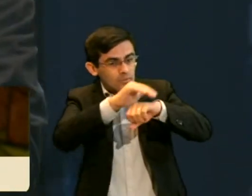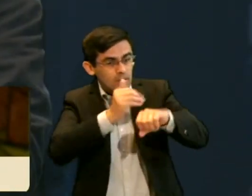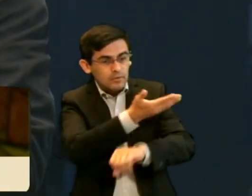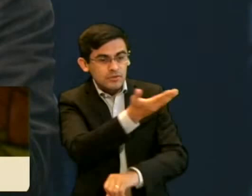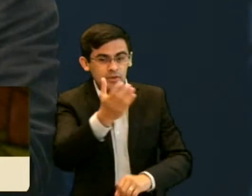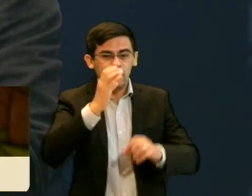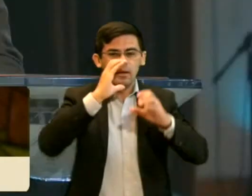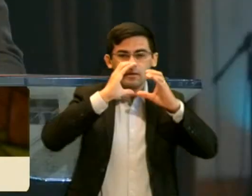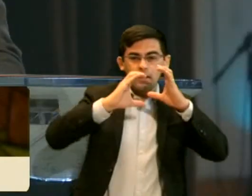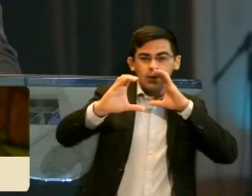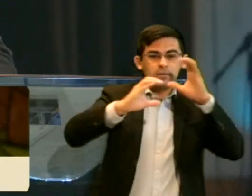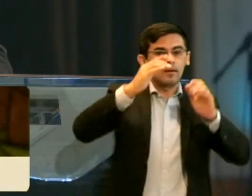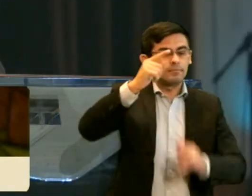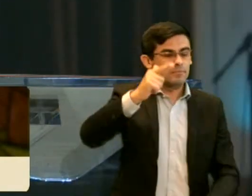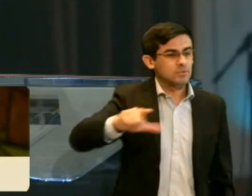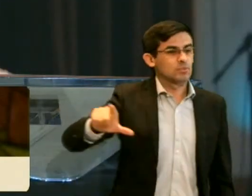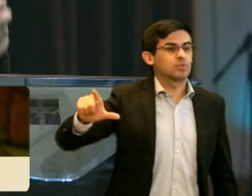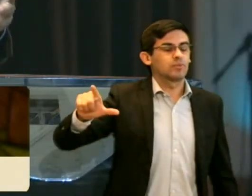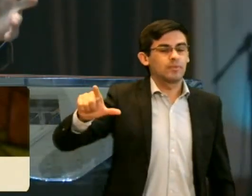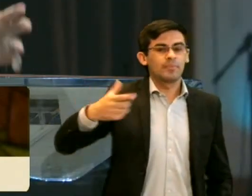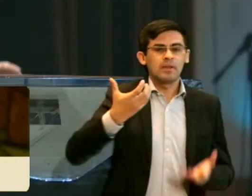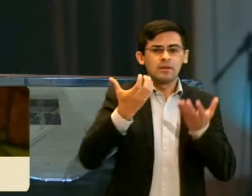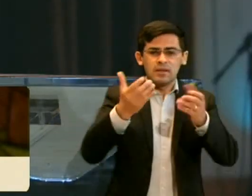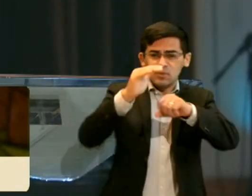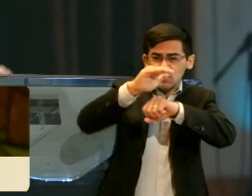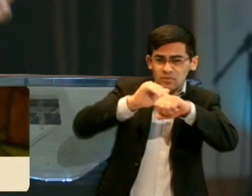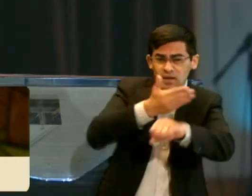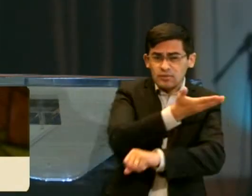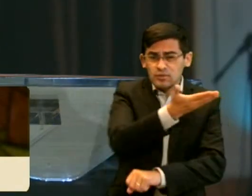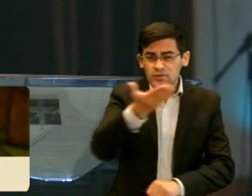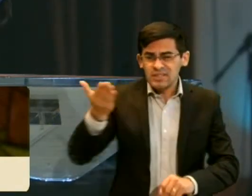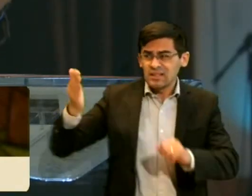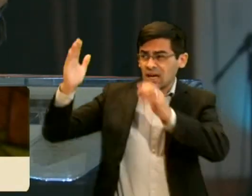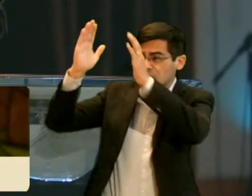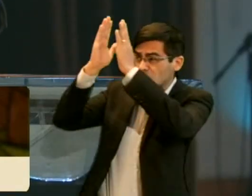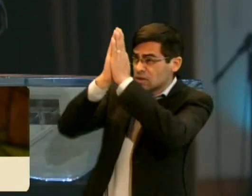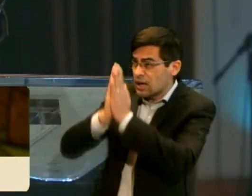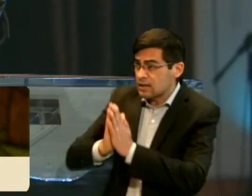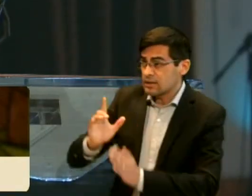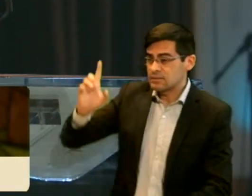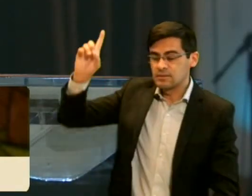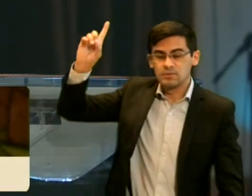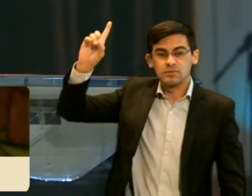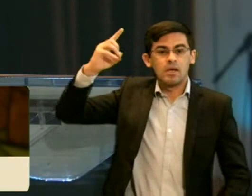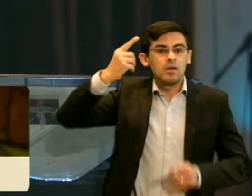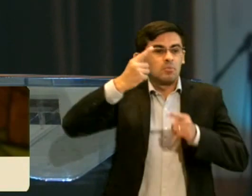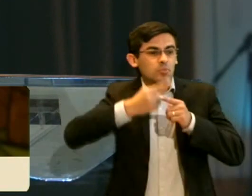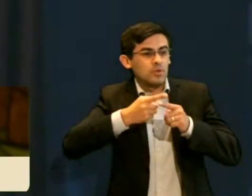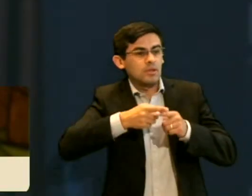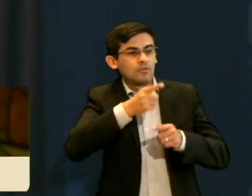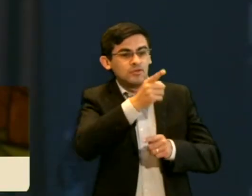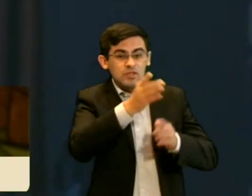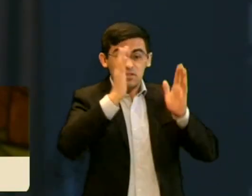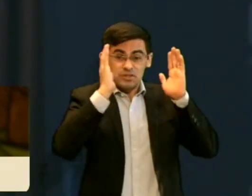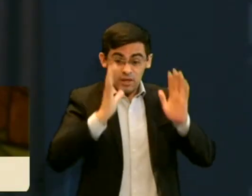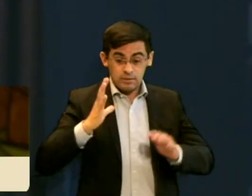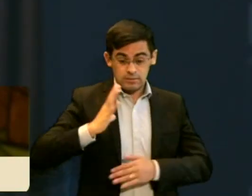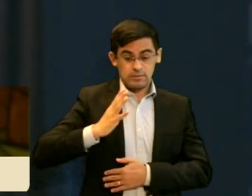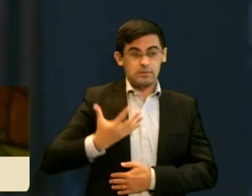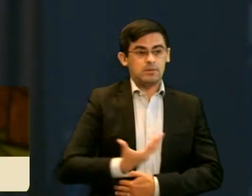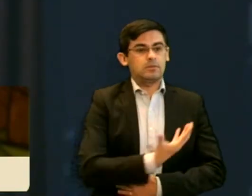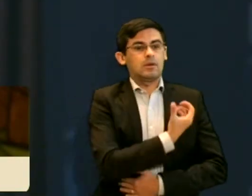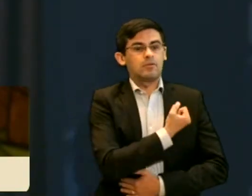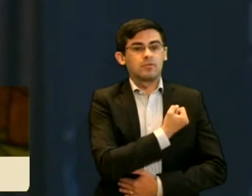novo. Hoje eu queria te convidar a adorar a Deus, porque você foi alvo da graça